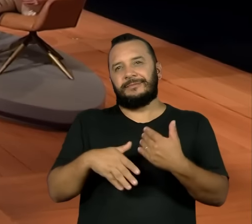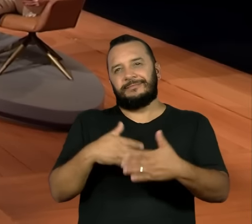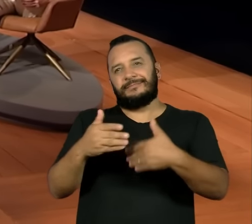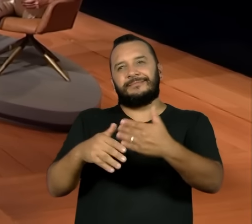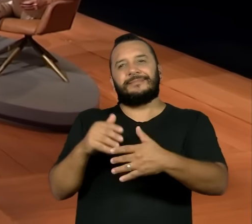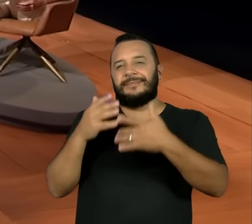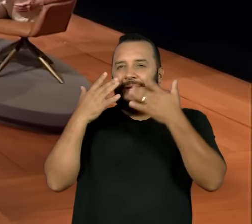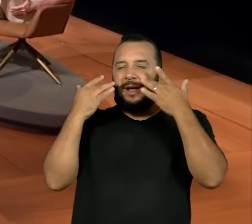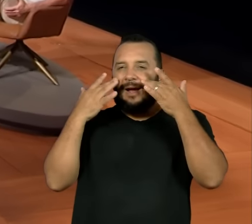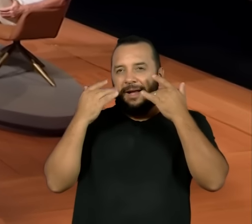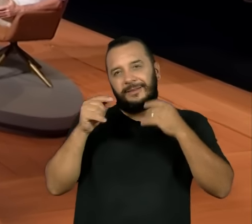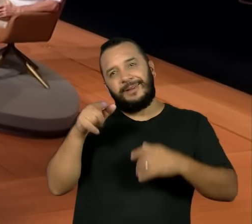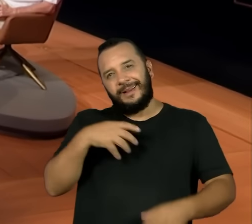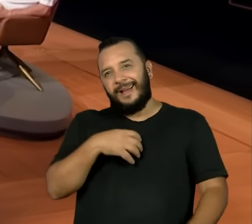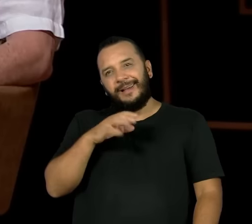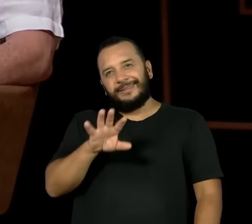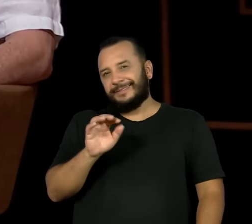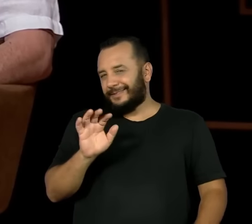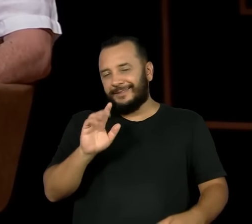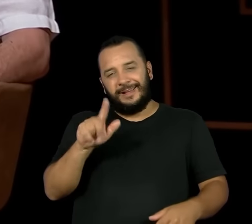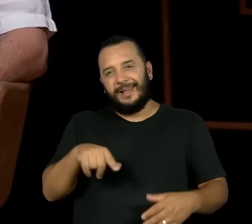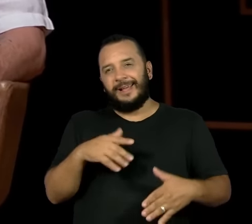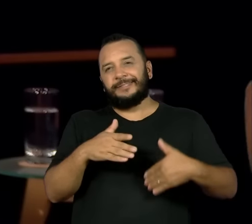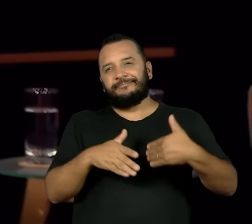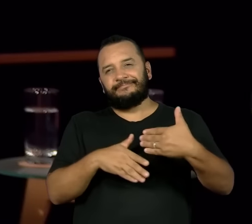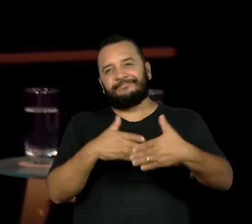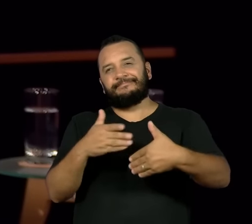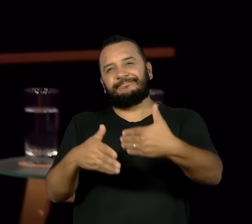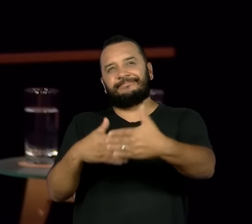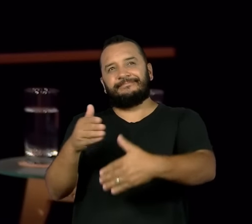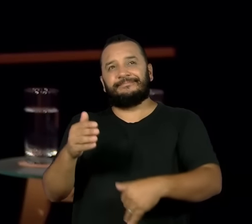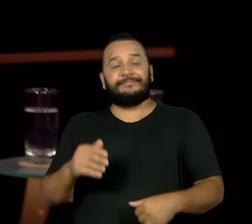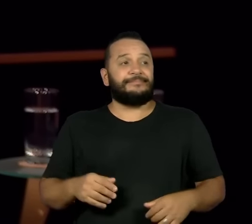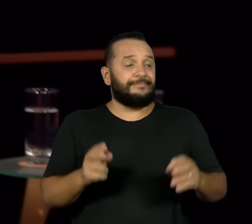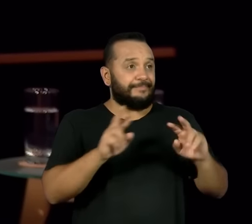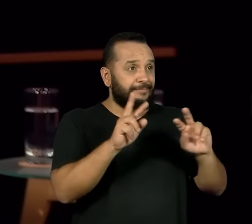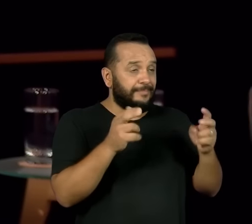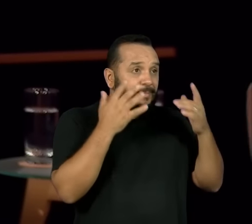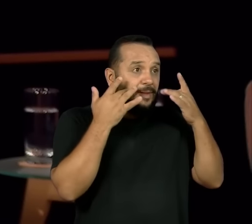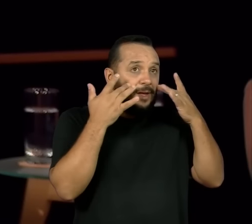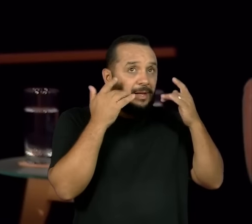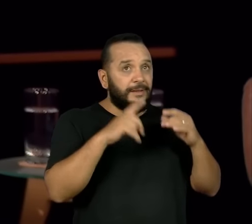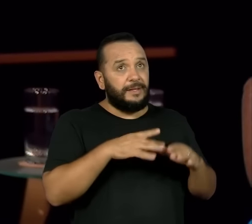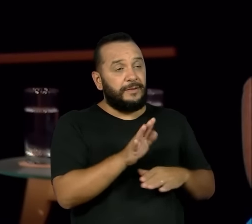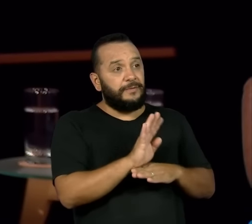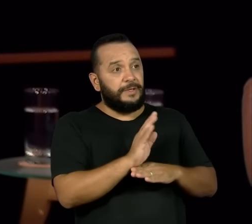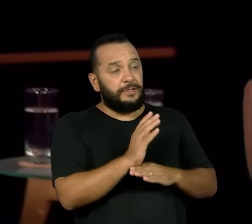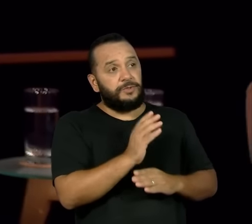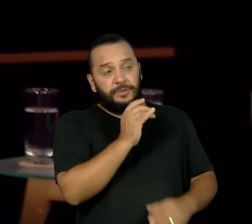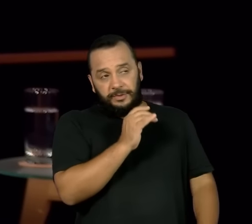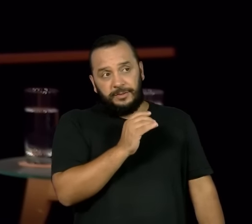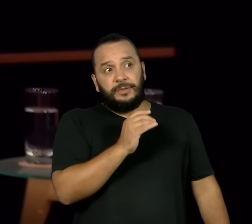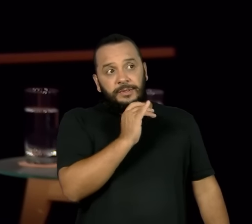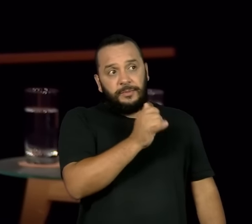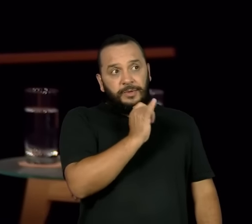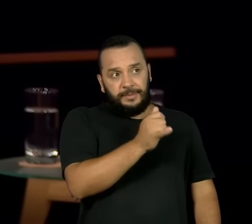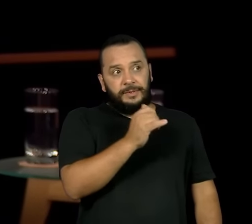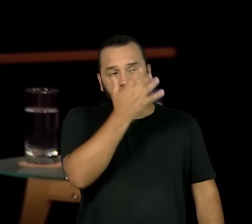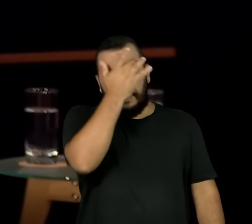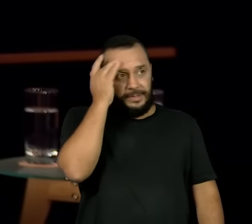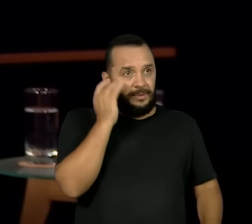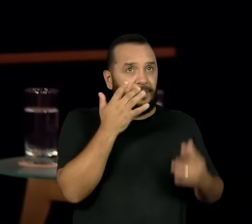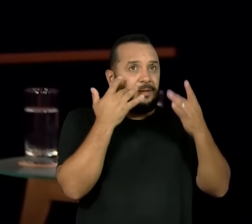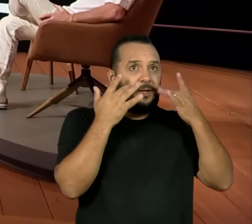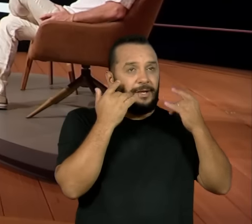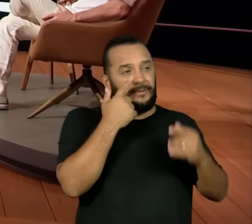acho que teatro é fluxo uhum né já que estamos falando de teatro o depoimento que temos agora é de alguém de